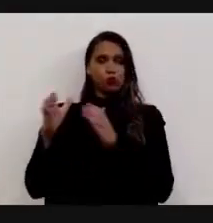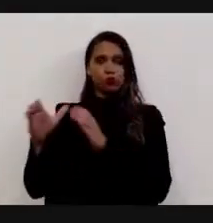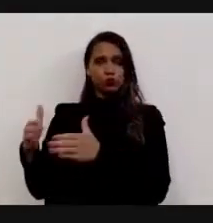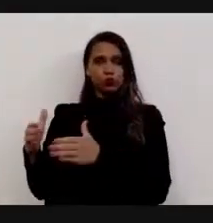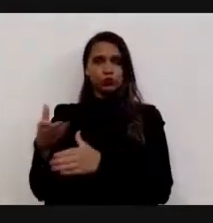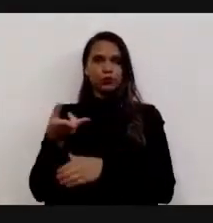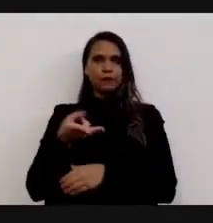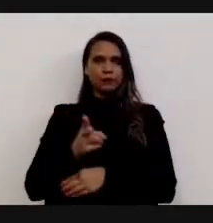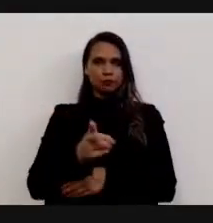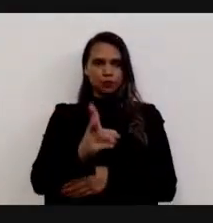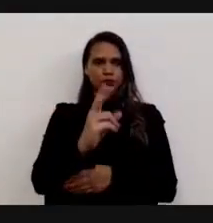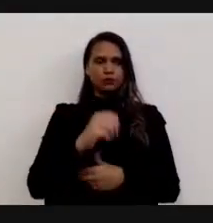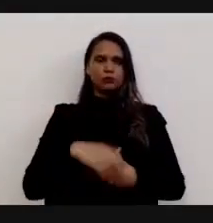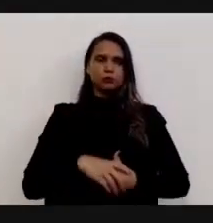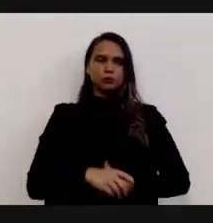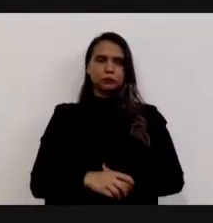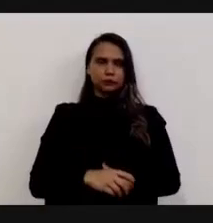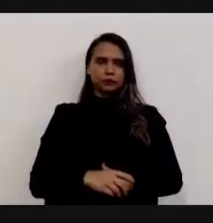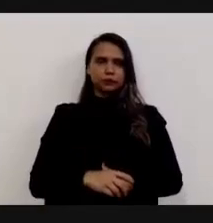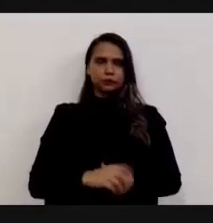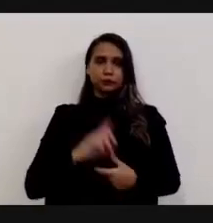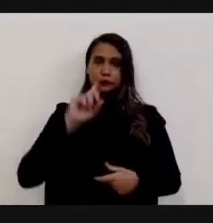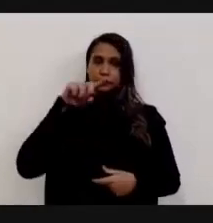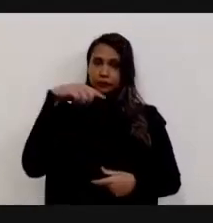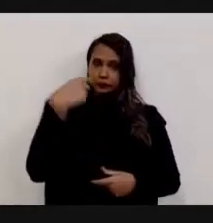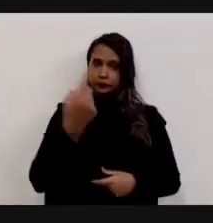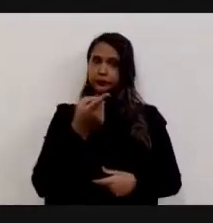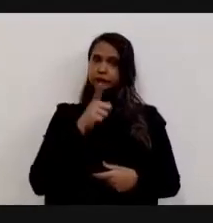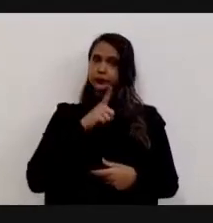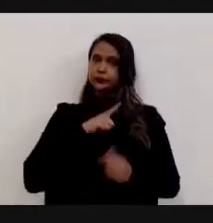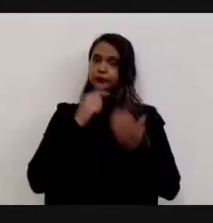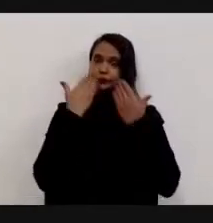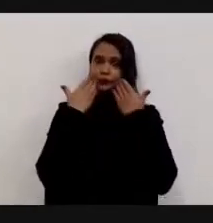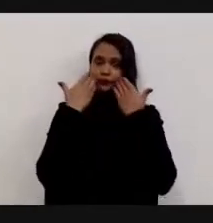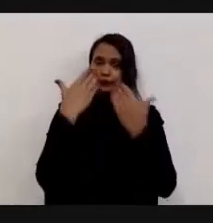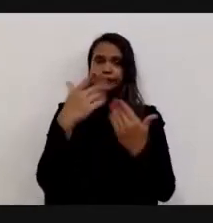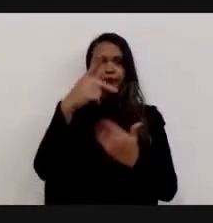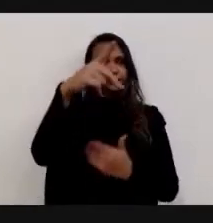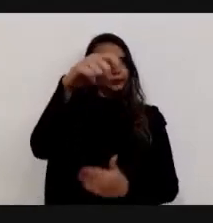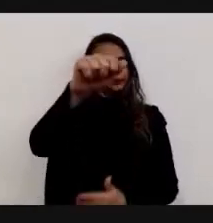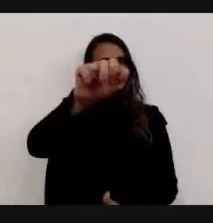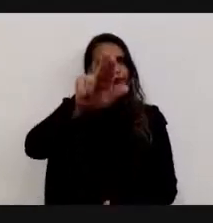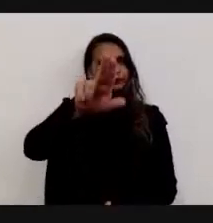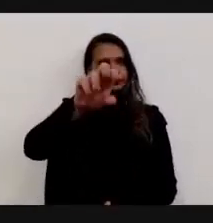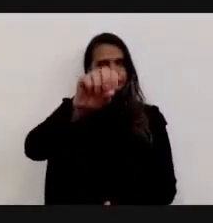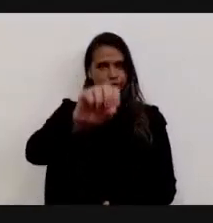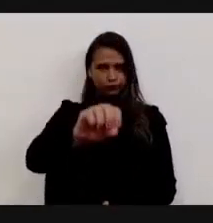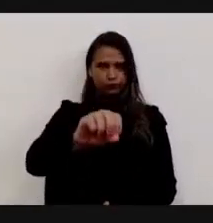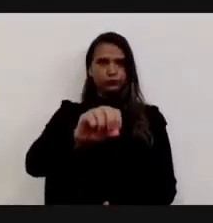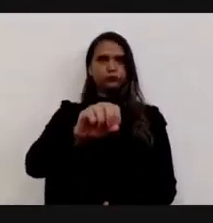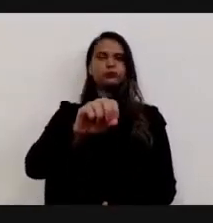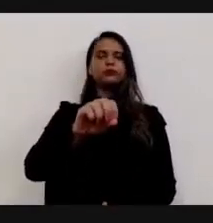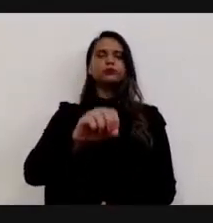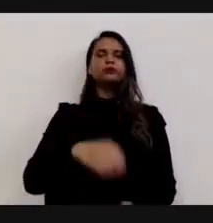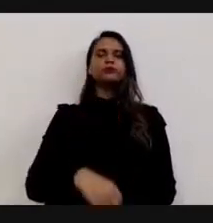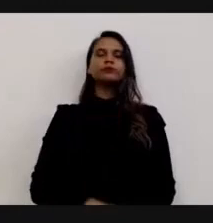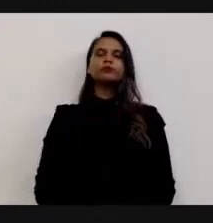permanentes. Em seguida, a gente vai ter a exposição do Paulo Sérgio Correia da Silva